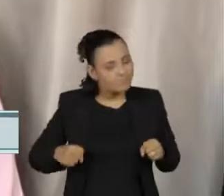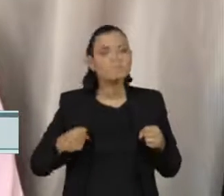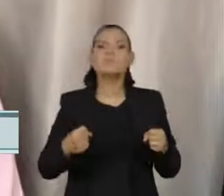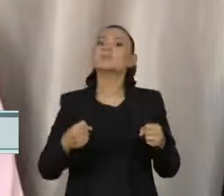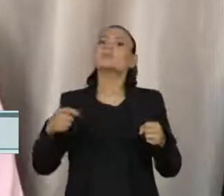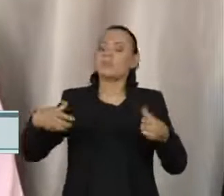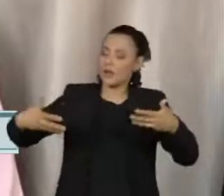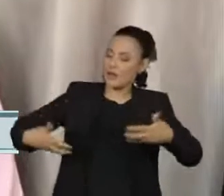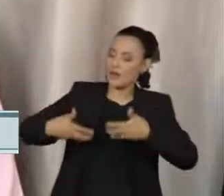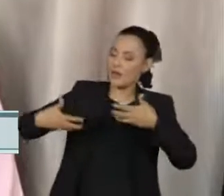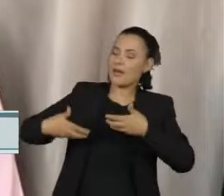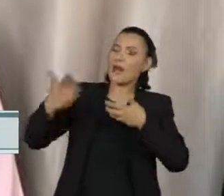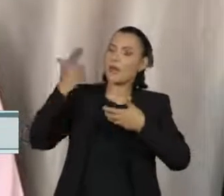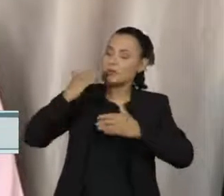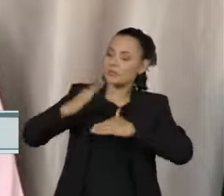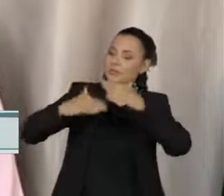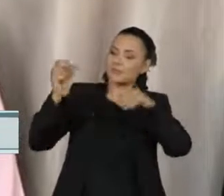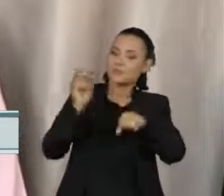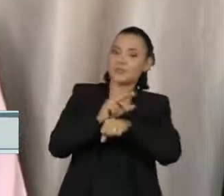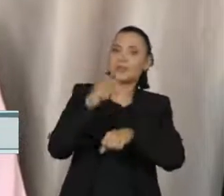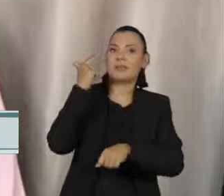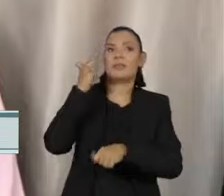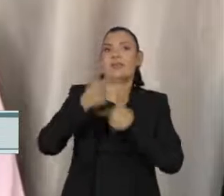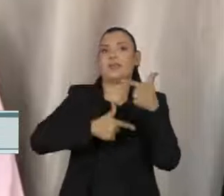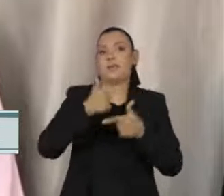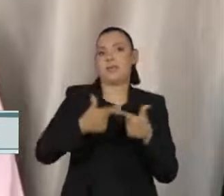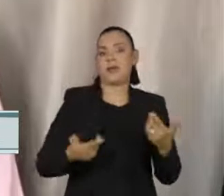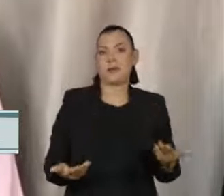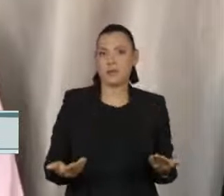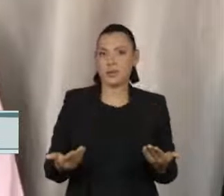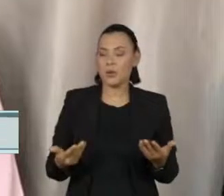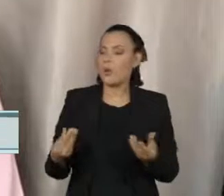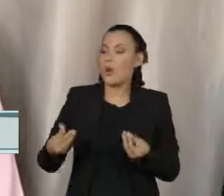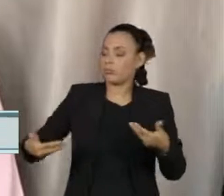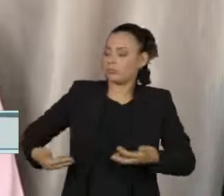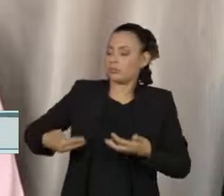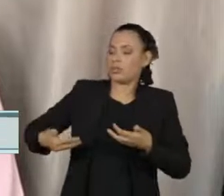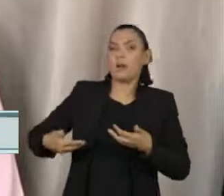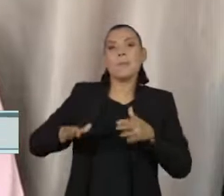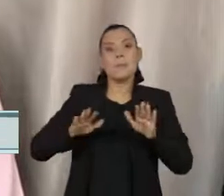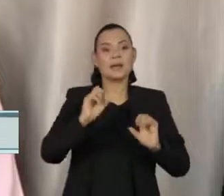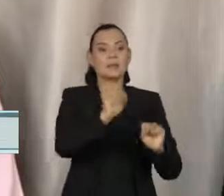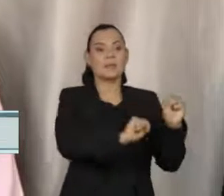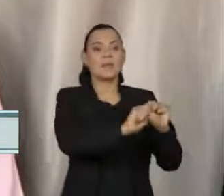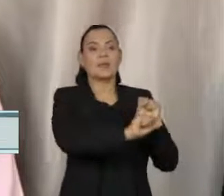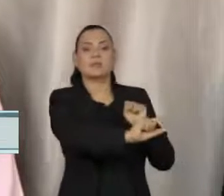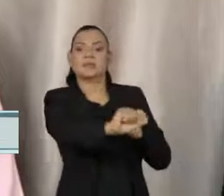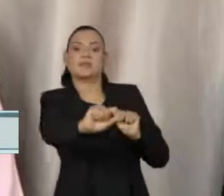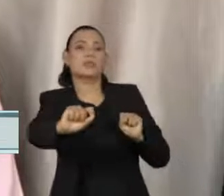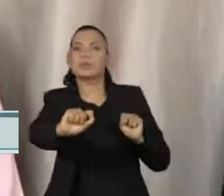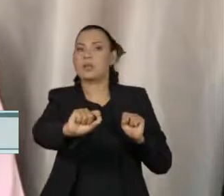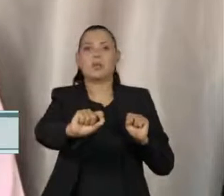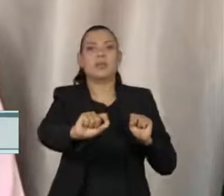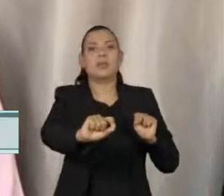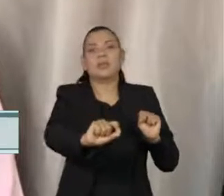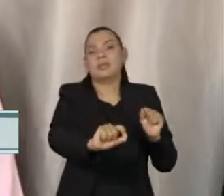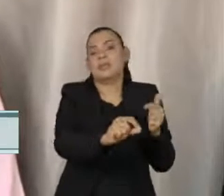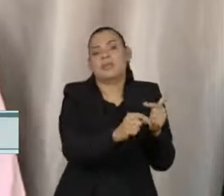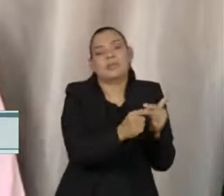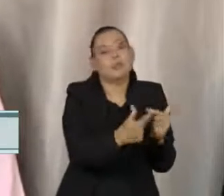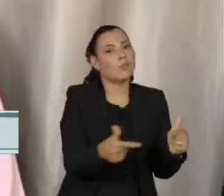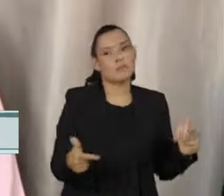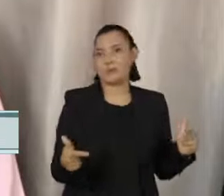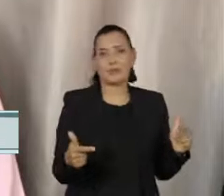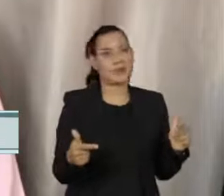com maior facilidade ao mercado de trabalho, mesmo quando as empresas ainda não possuem, como deveriam